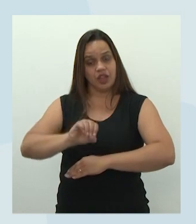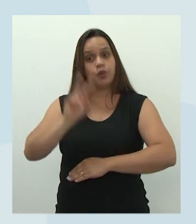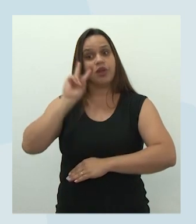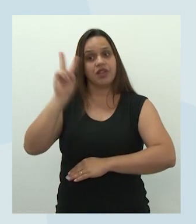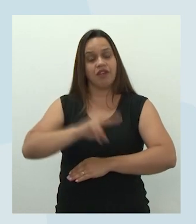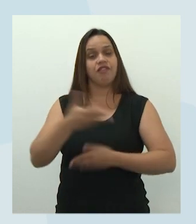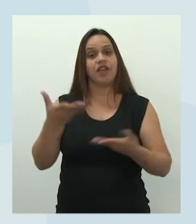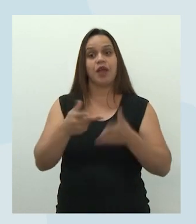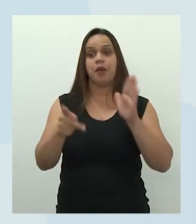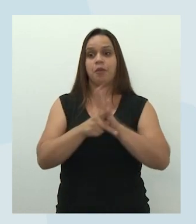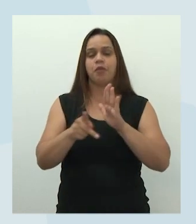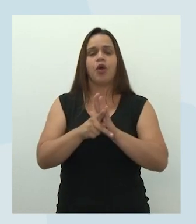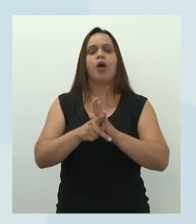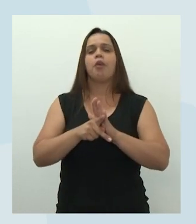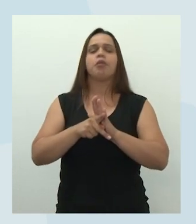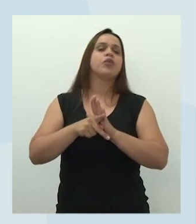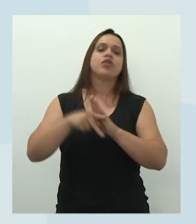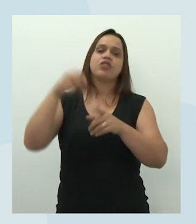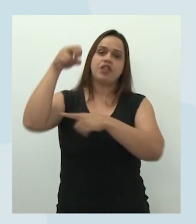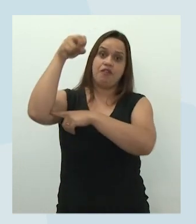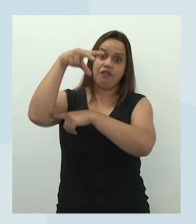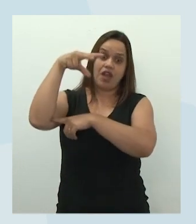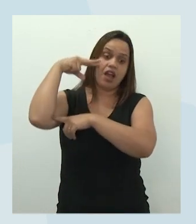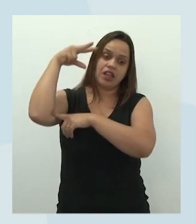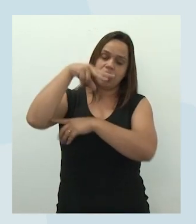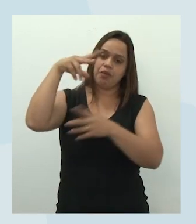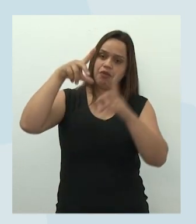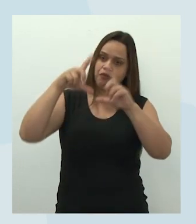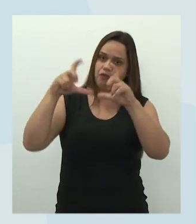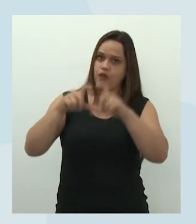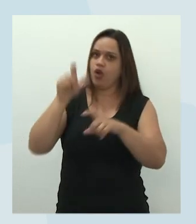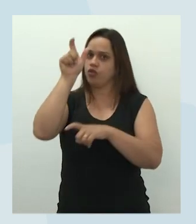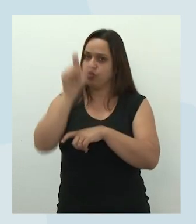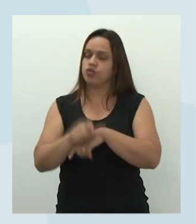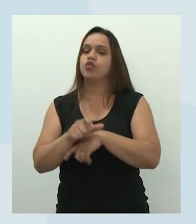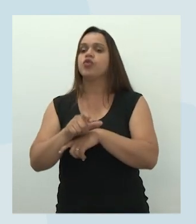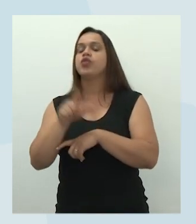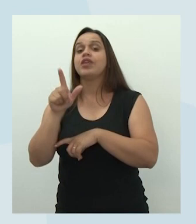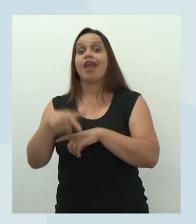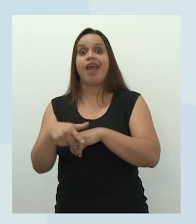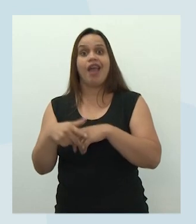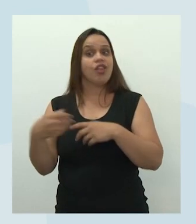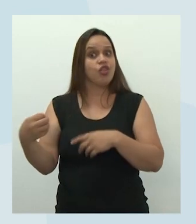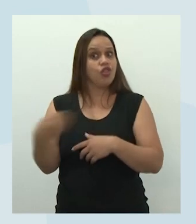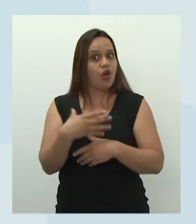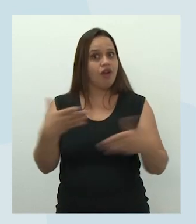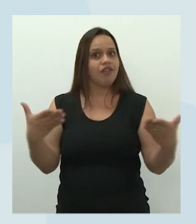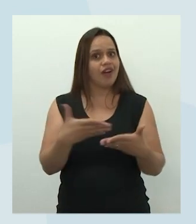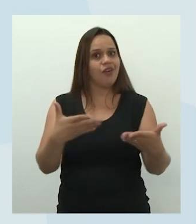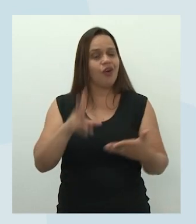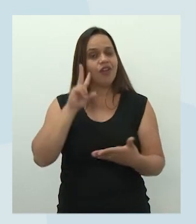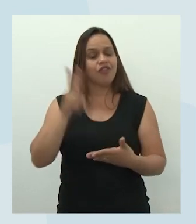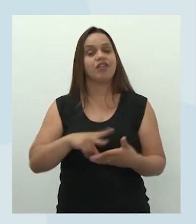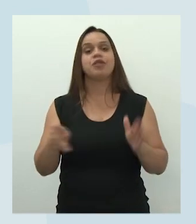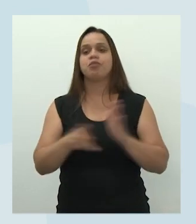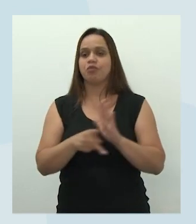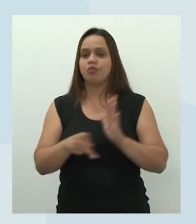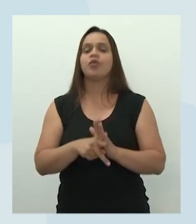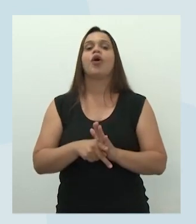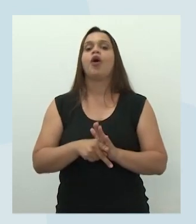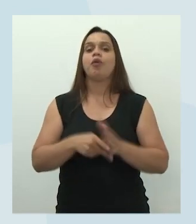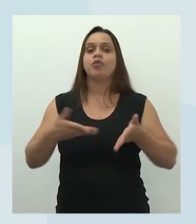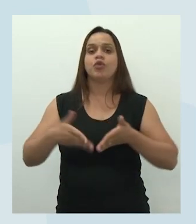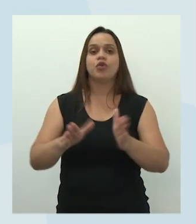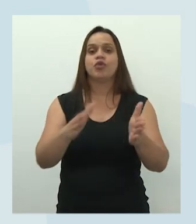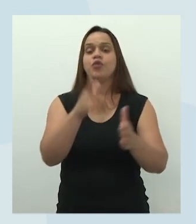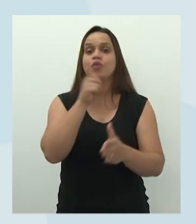de satélite em tira que vocês estão vendo do lado direito, é uma imagem recente do rio Nilo visto